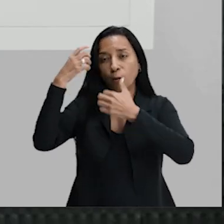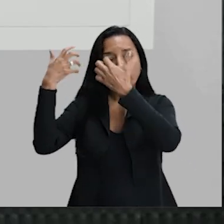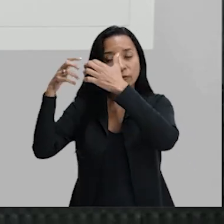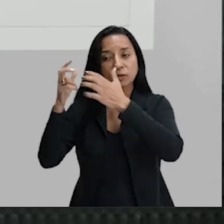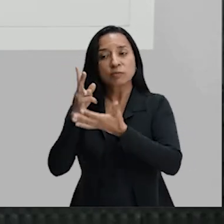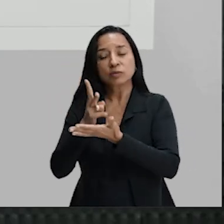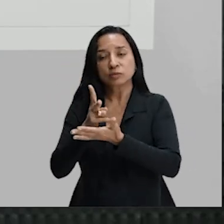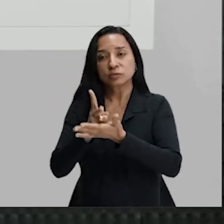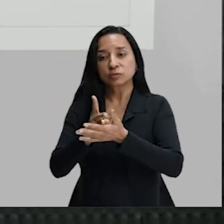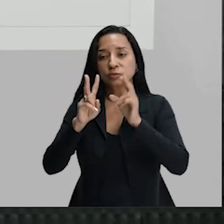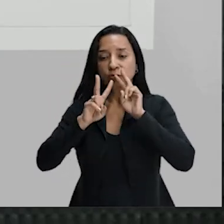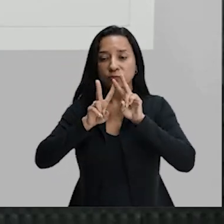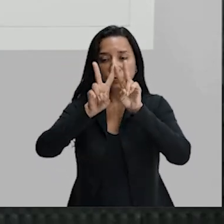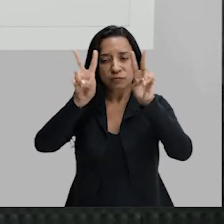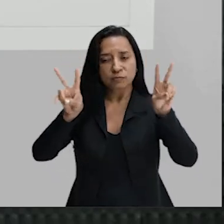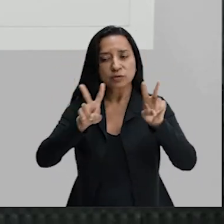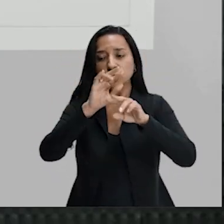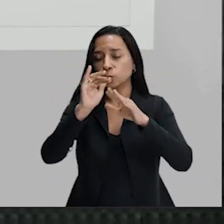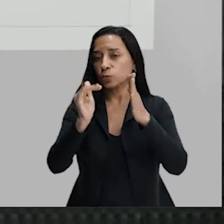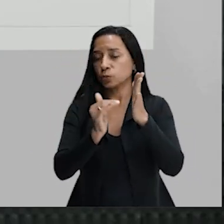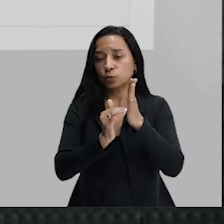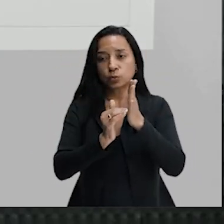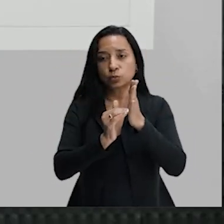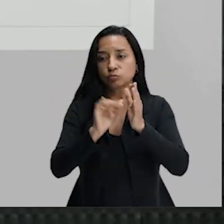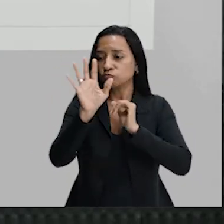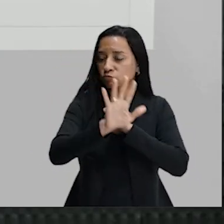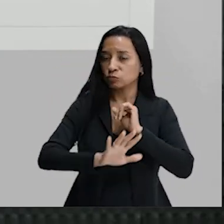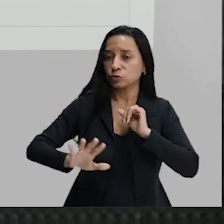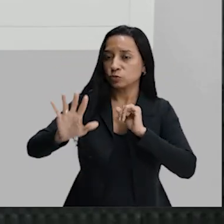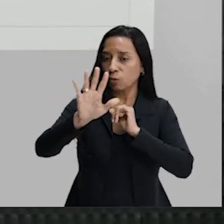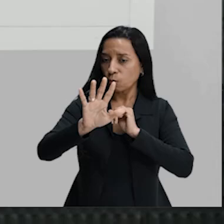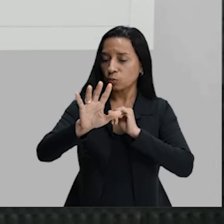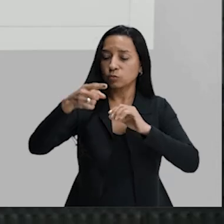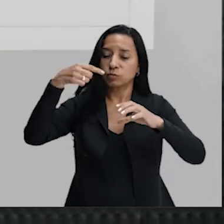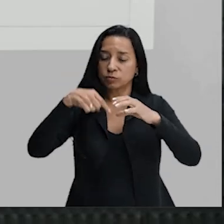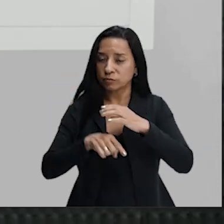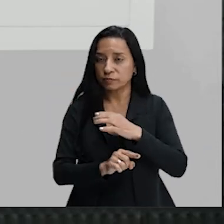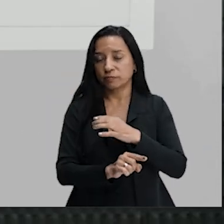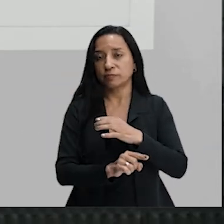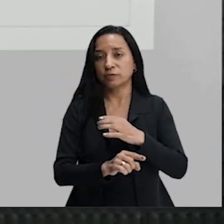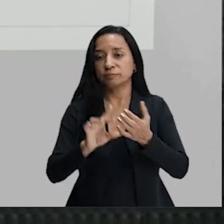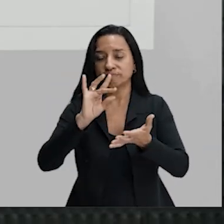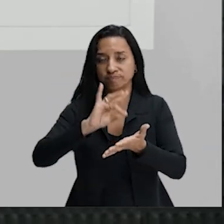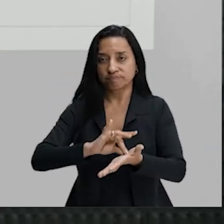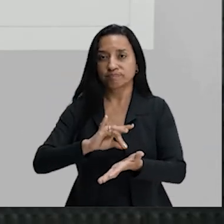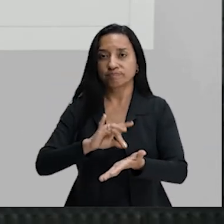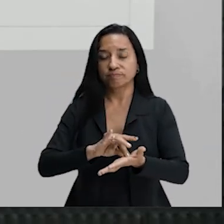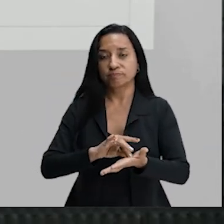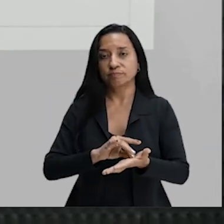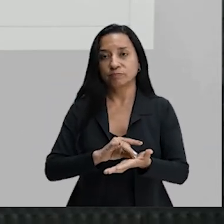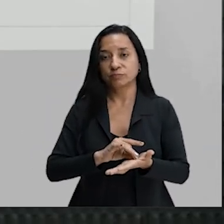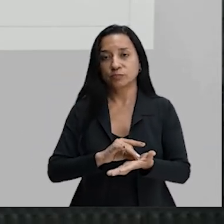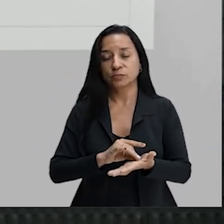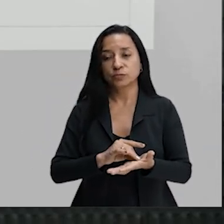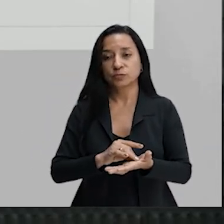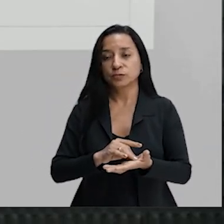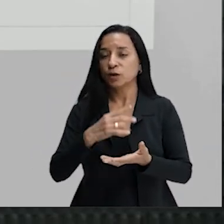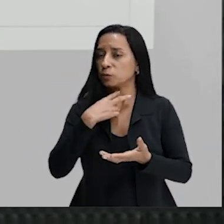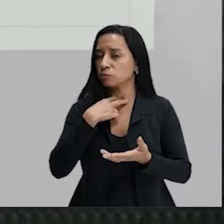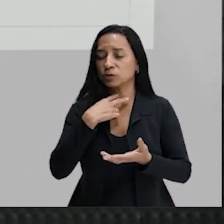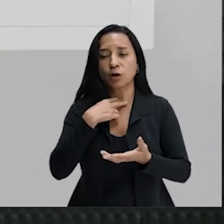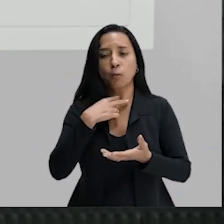visando o todo e de forma profunda. Ó, de forma bem profunda mesmo. Olha aqui, ó. Eu não posso